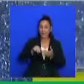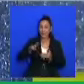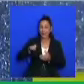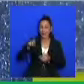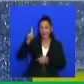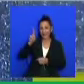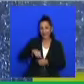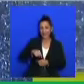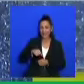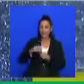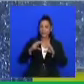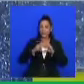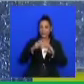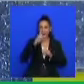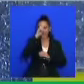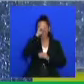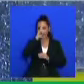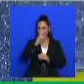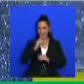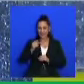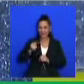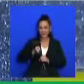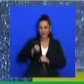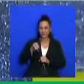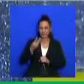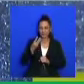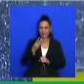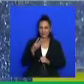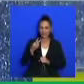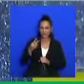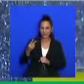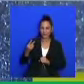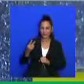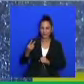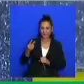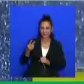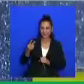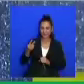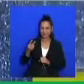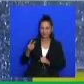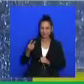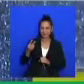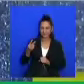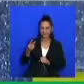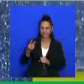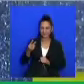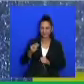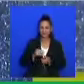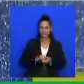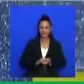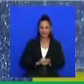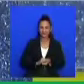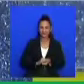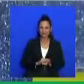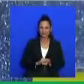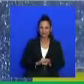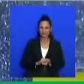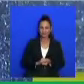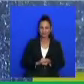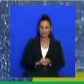Mega Sena. Bola amarela, número 32. Amarela